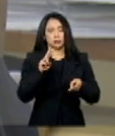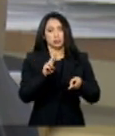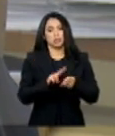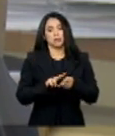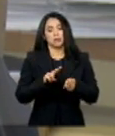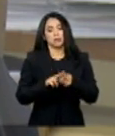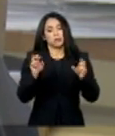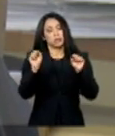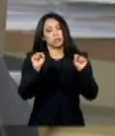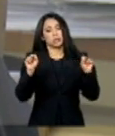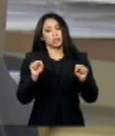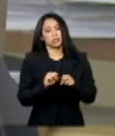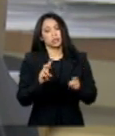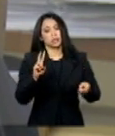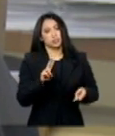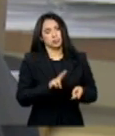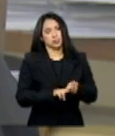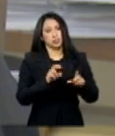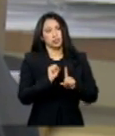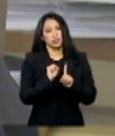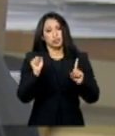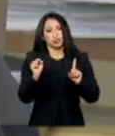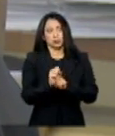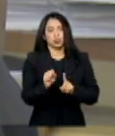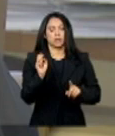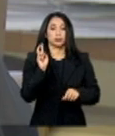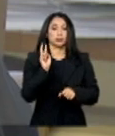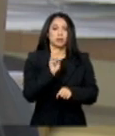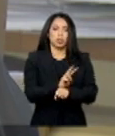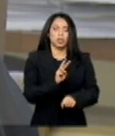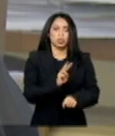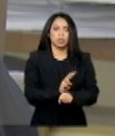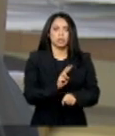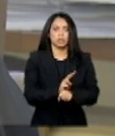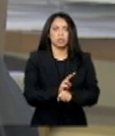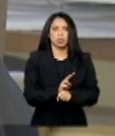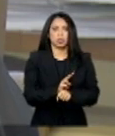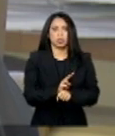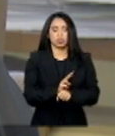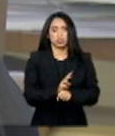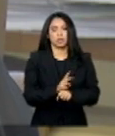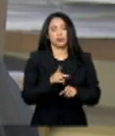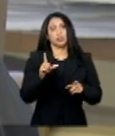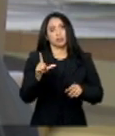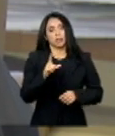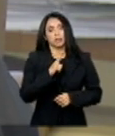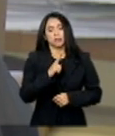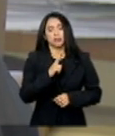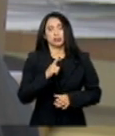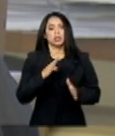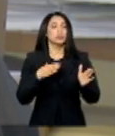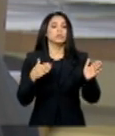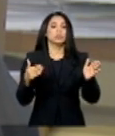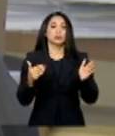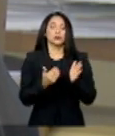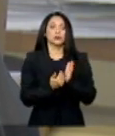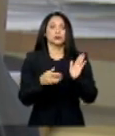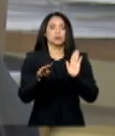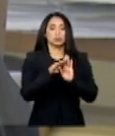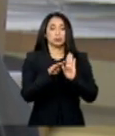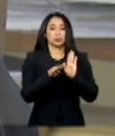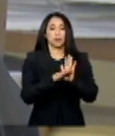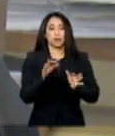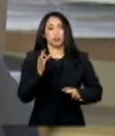de execução de medidas socioeducativas do cnj o dmf mantenha o exitoso programa justiça ao